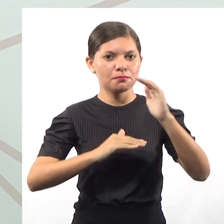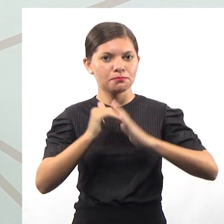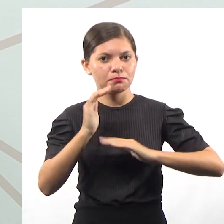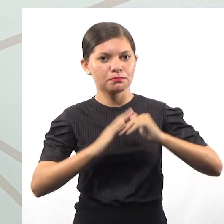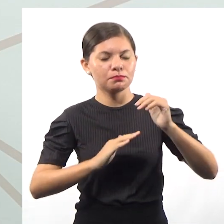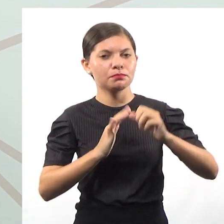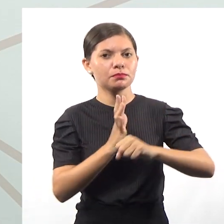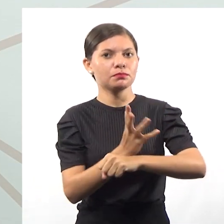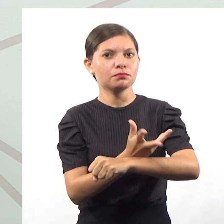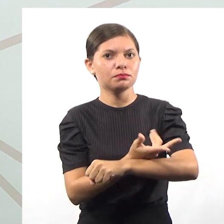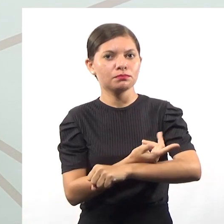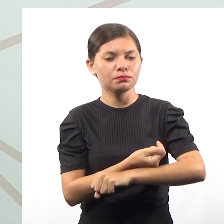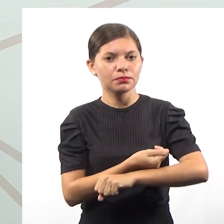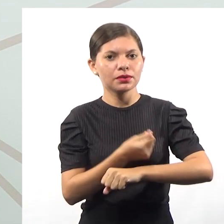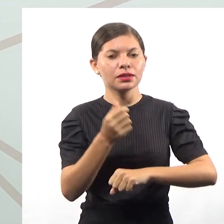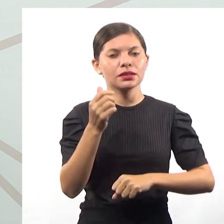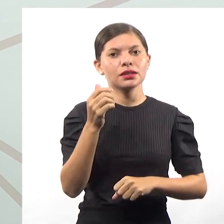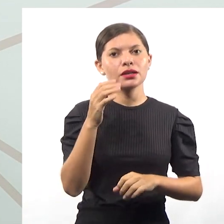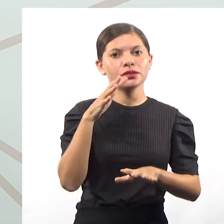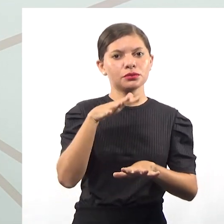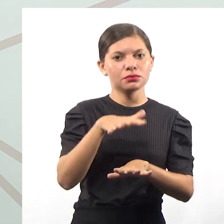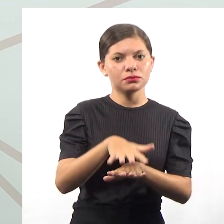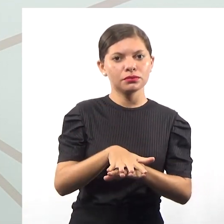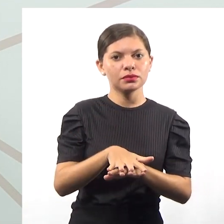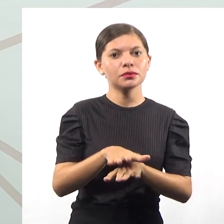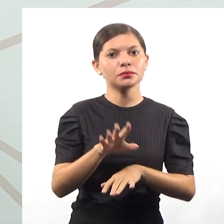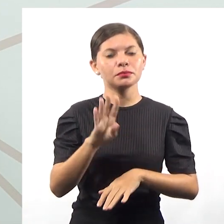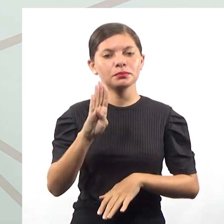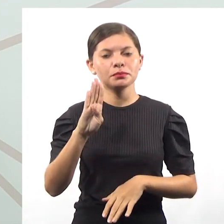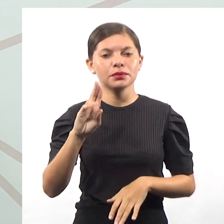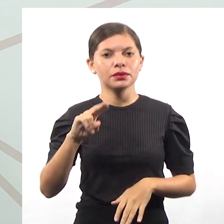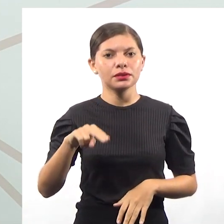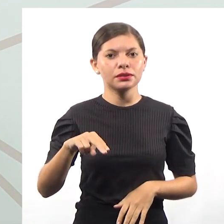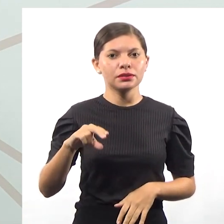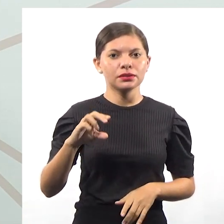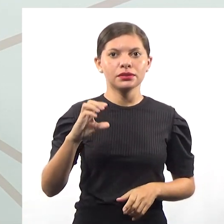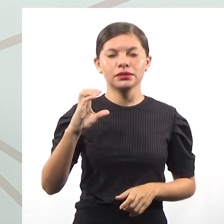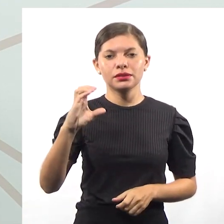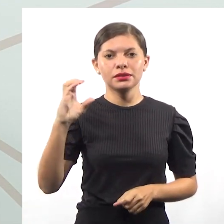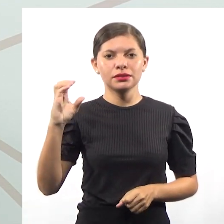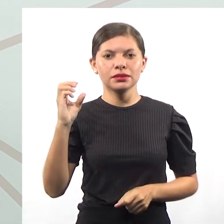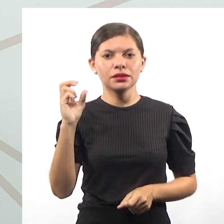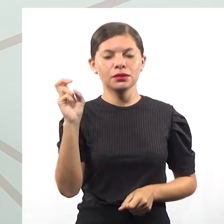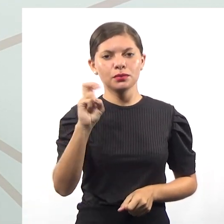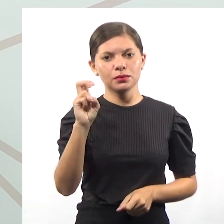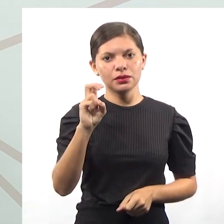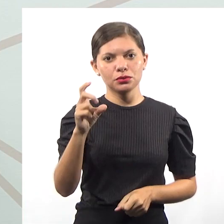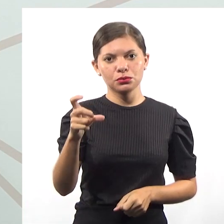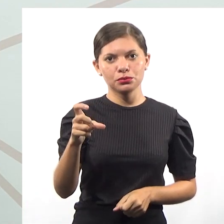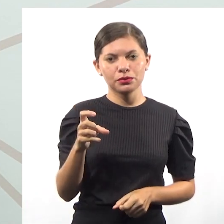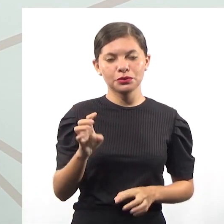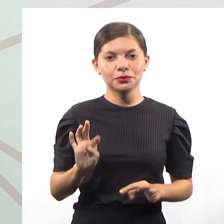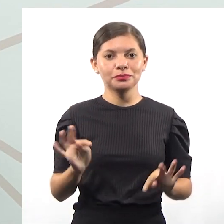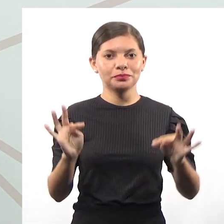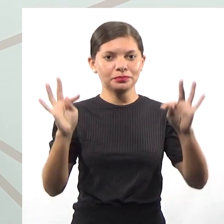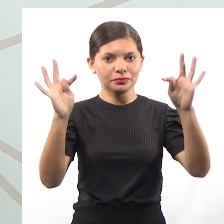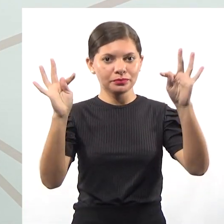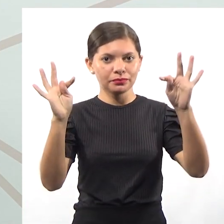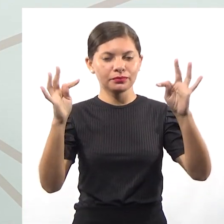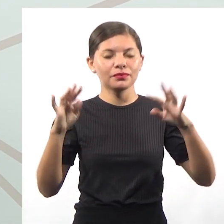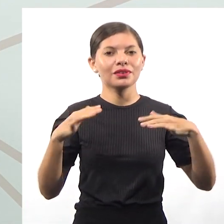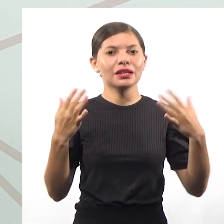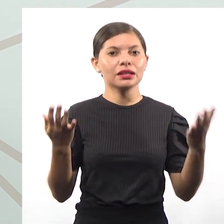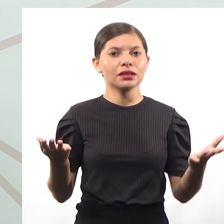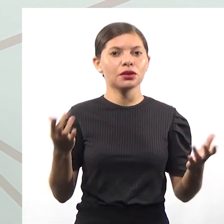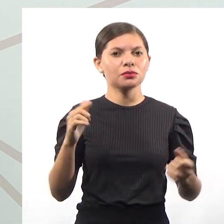capacidade de aprendizagem, inclusive incluída pela BNCC, o que a gente chama do 5º eixo, que é o eixo da tecnologia.